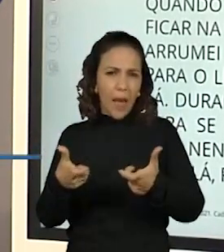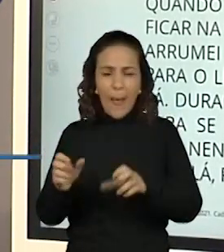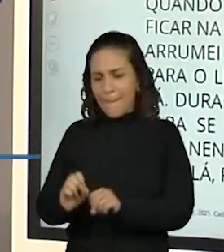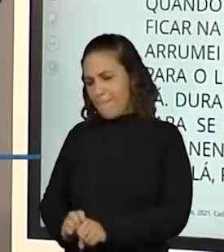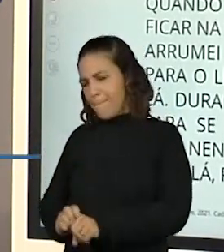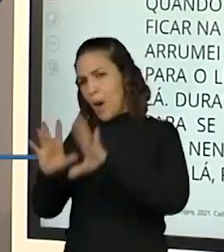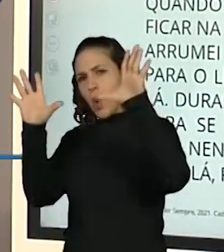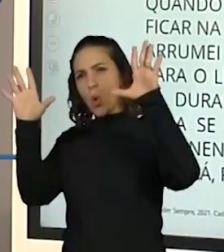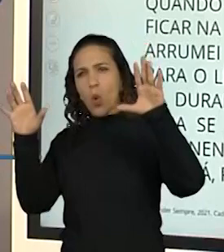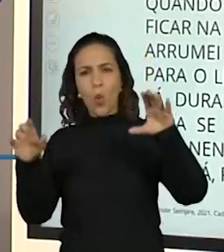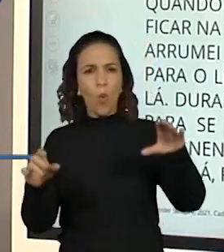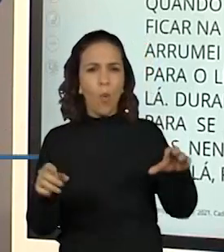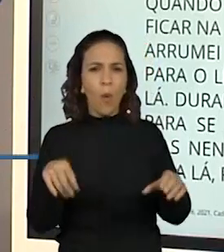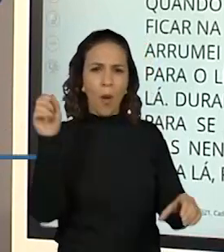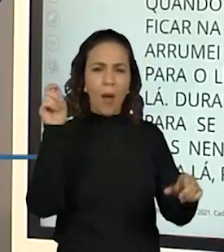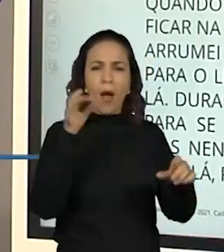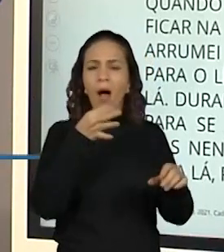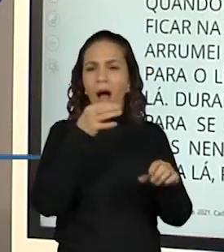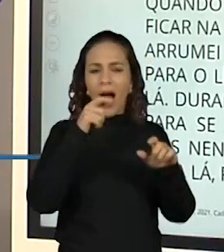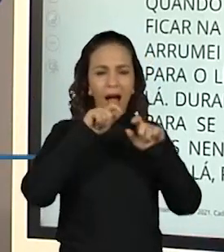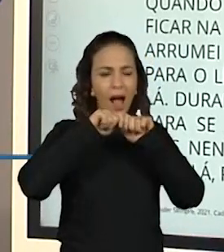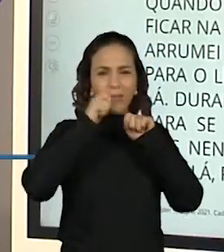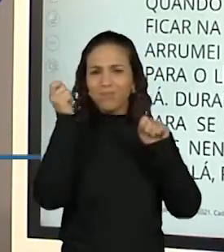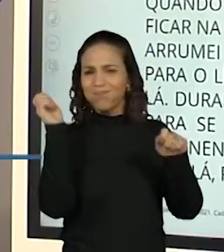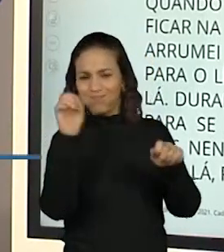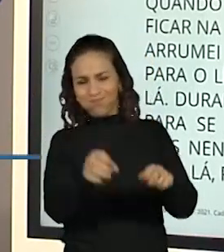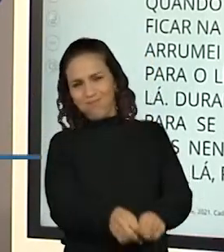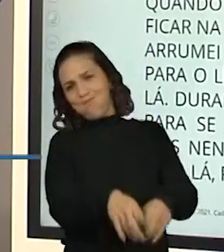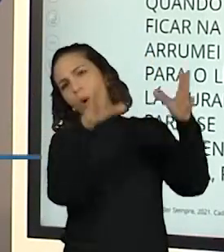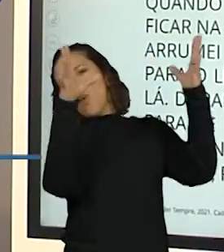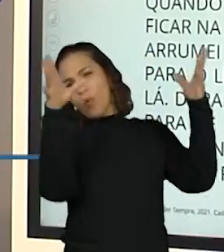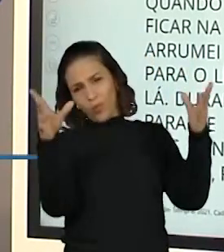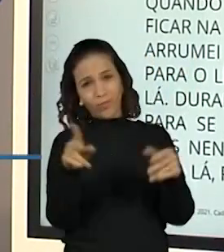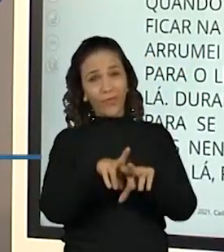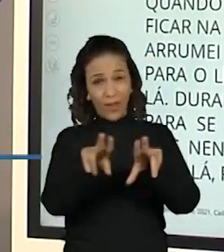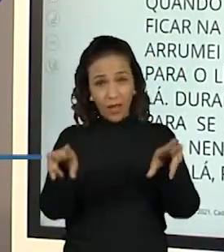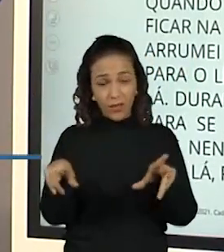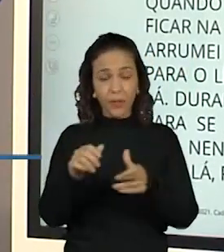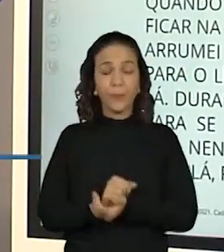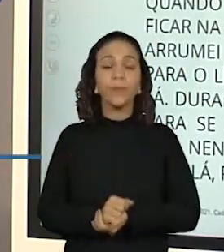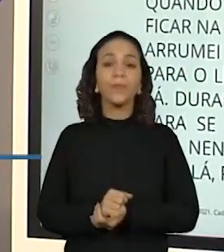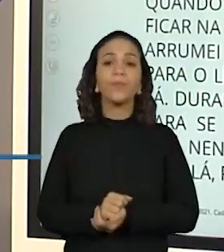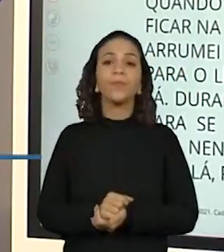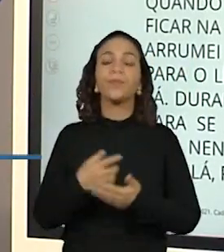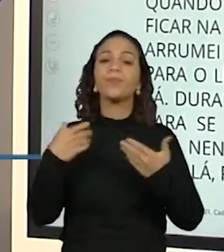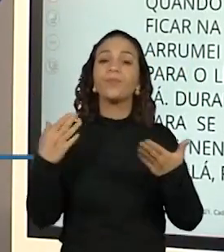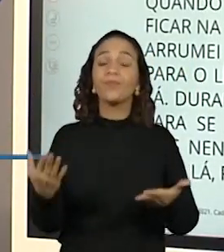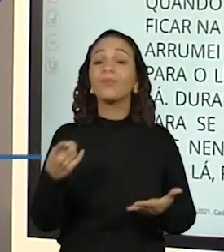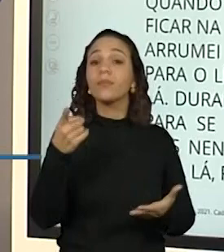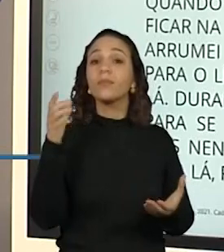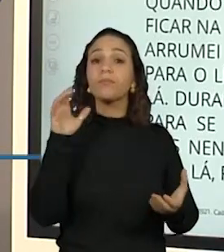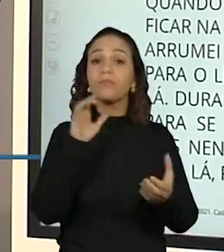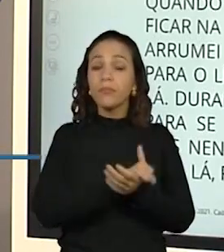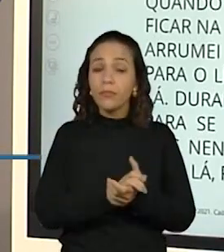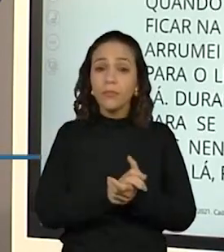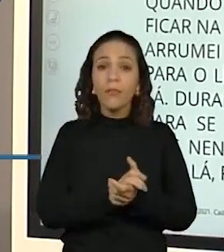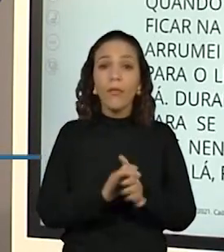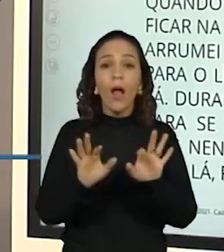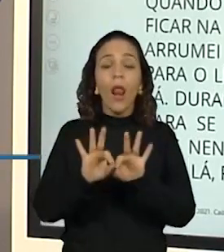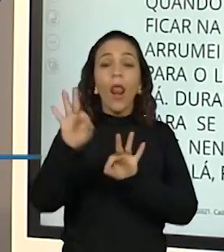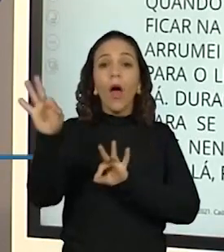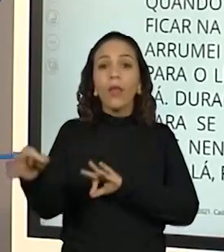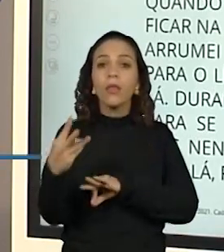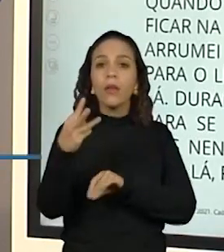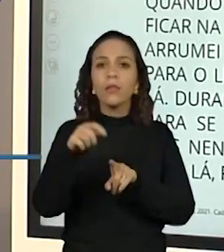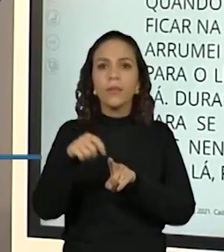Explosões e uma situação bem trágica. E no meio dessa situação, o marido ficou distante por 3 meses e